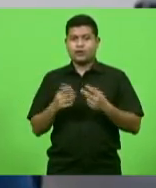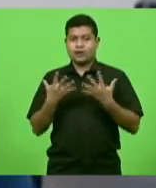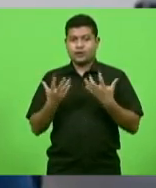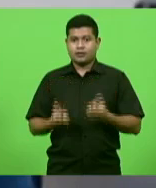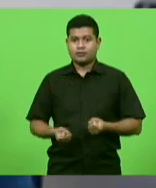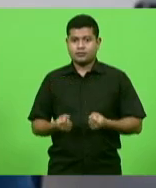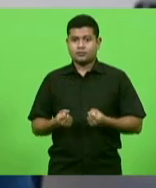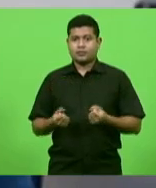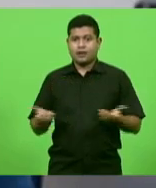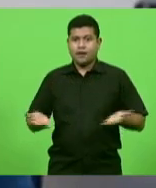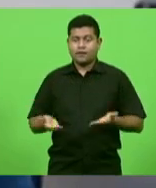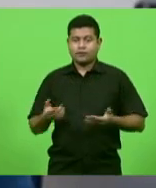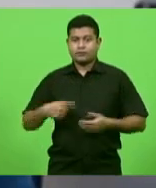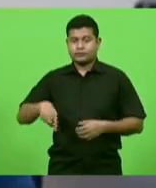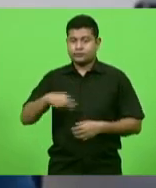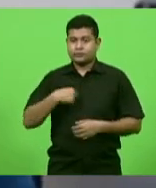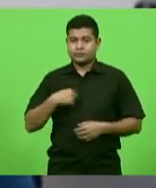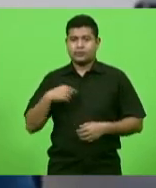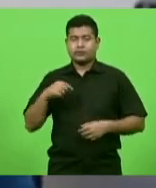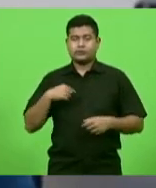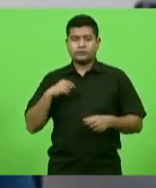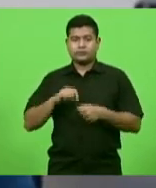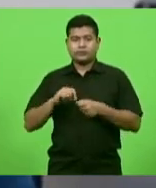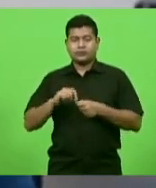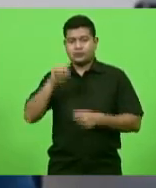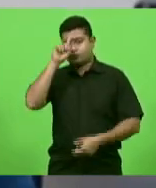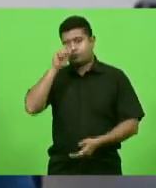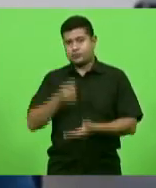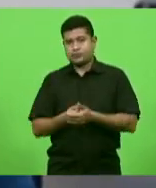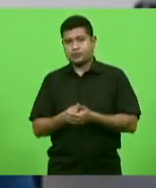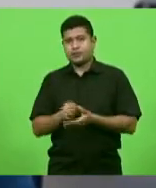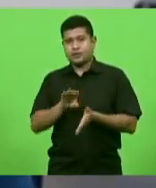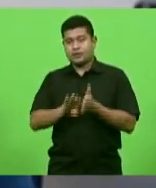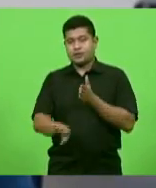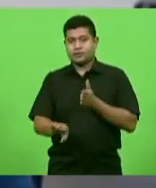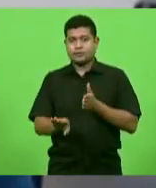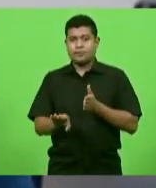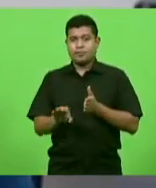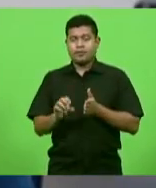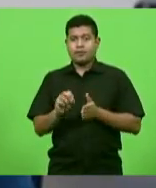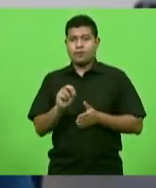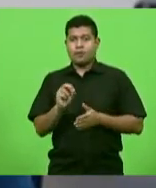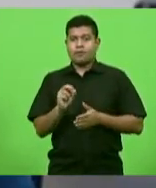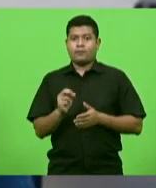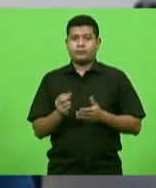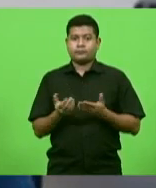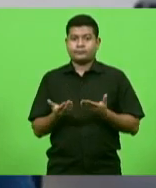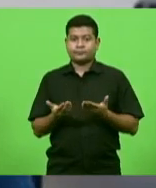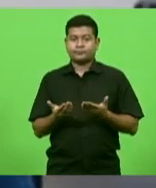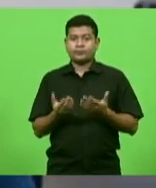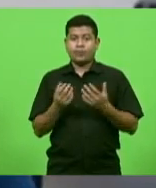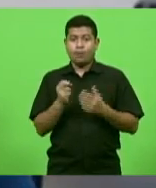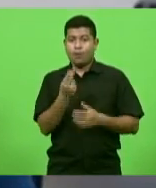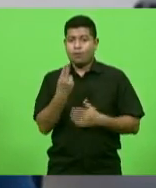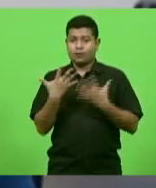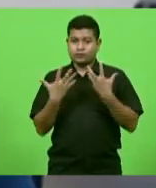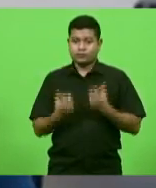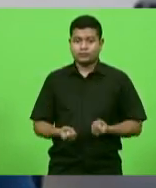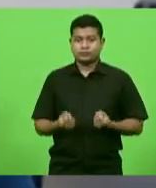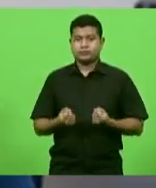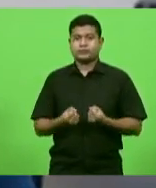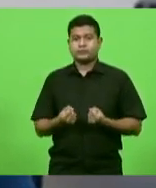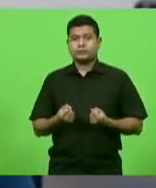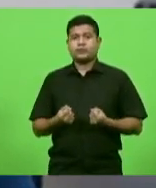essa na qual se encontra o presente feio rejeitando acaso não conhecidos pelos espaços formais e substanciais ou admitindo a